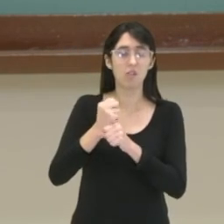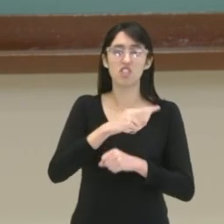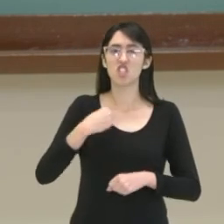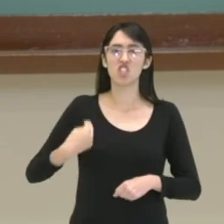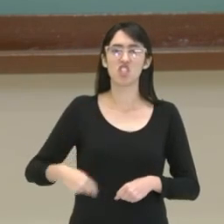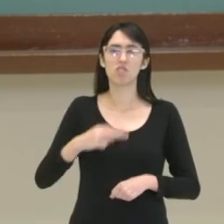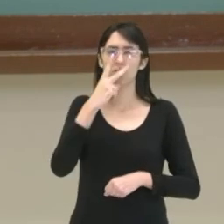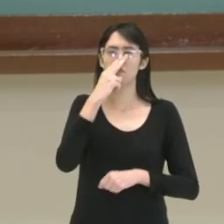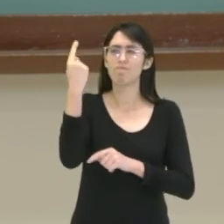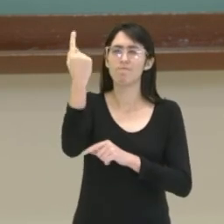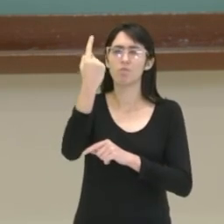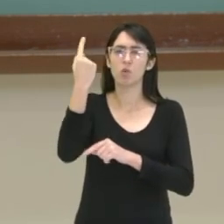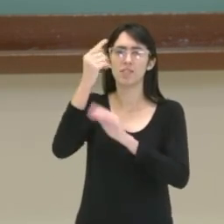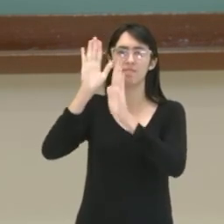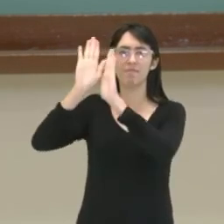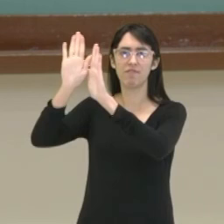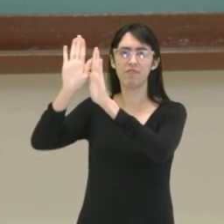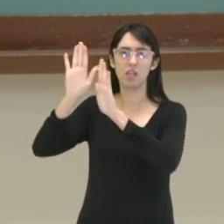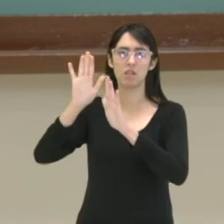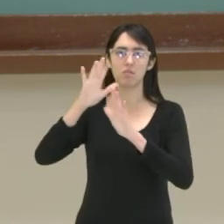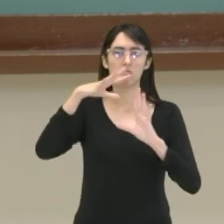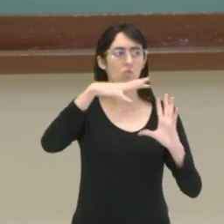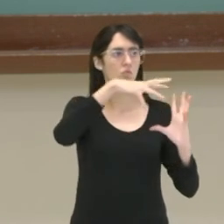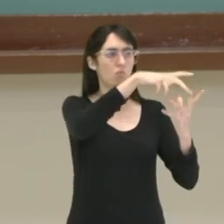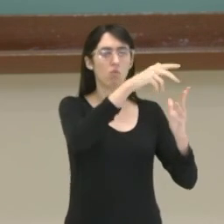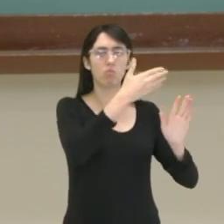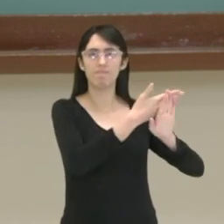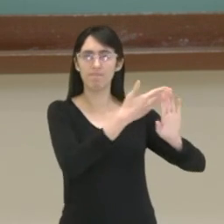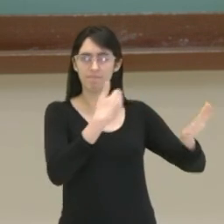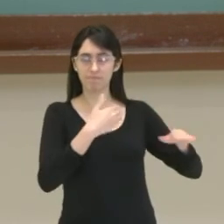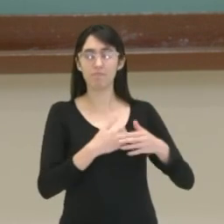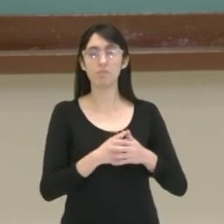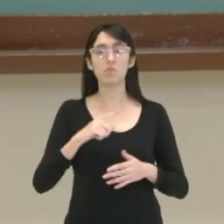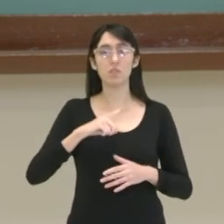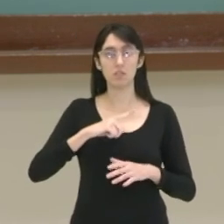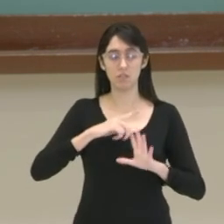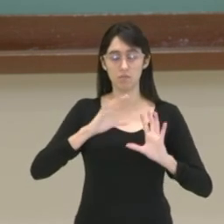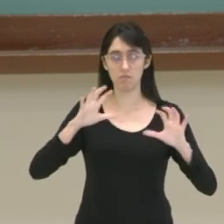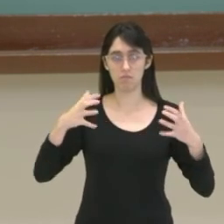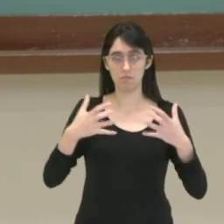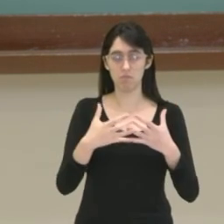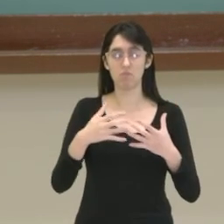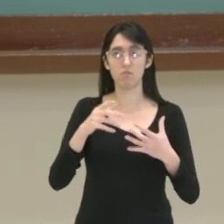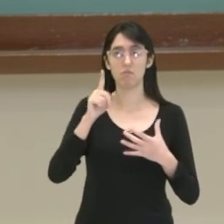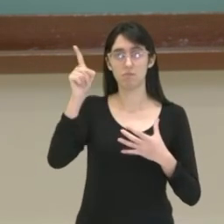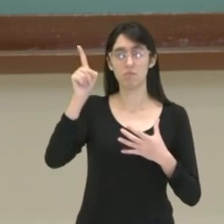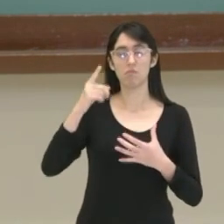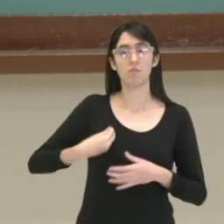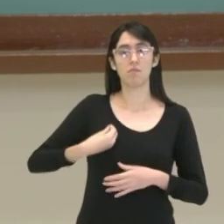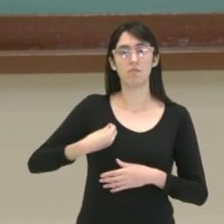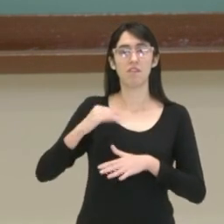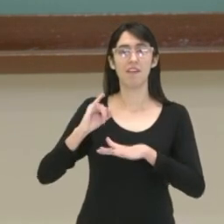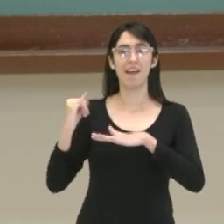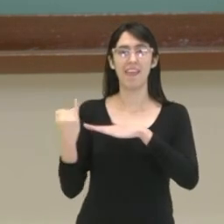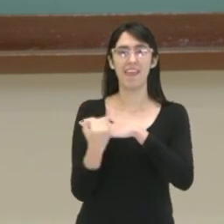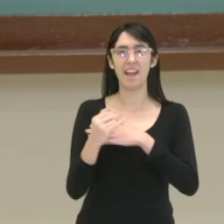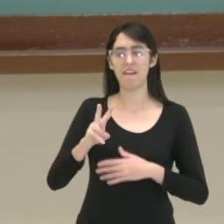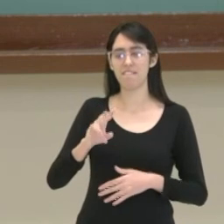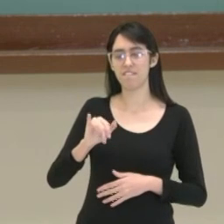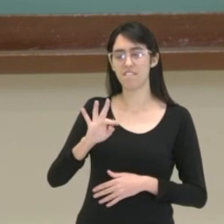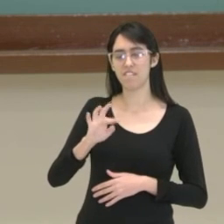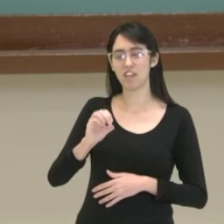todo. O Partido Conservador Chinês se isola na Ilha Vitória e de lá da Ilha Vitória eles fundam